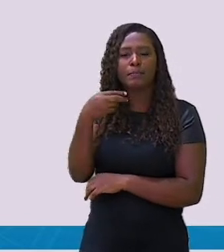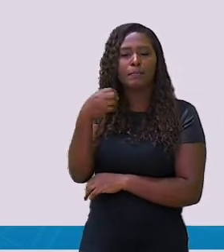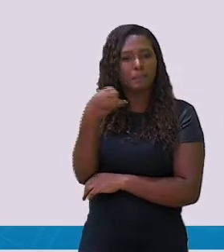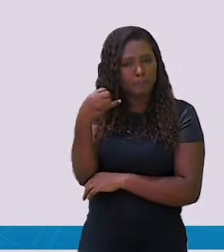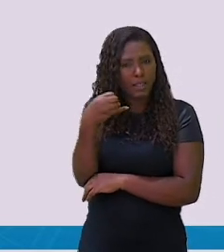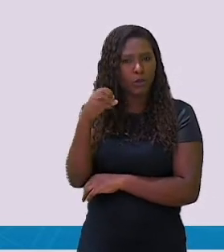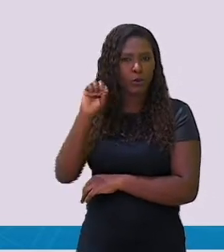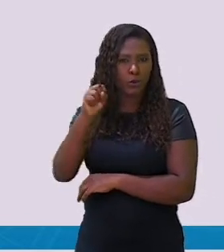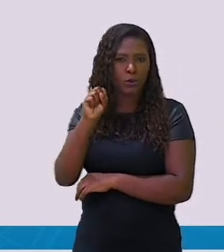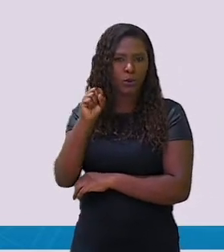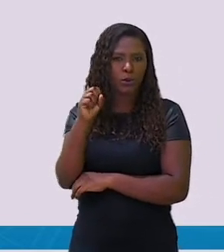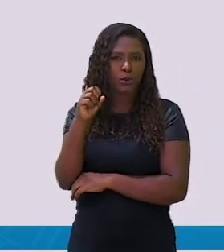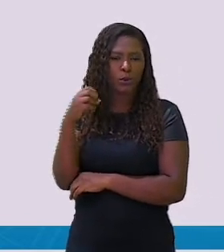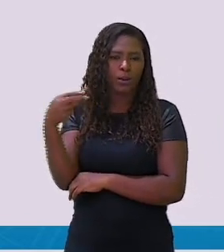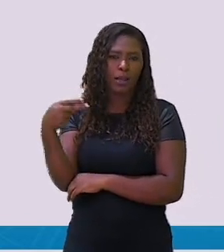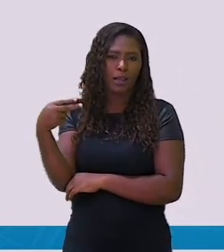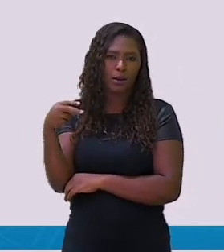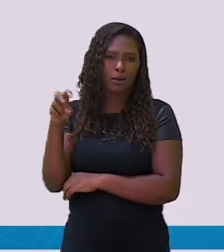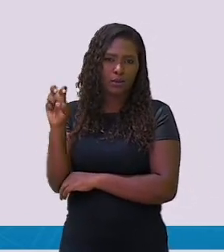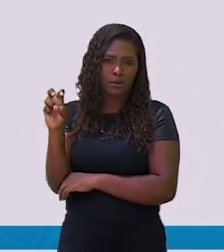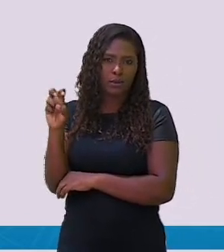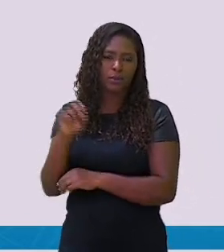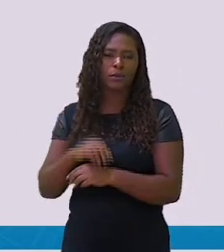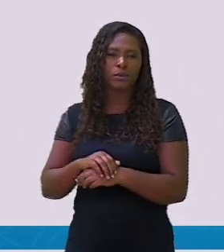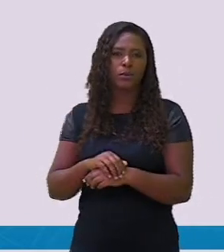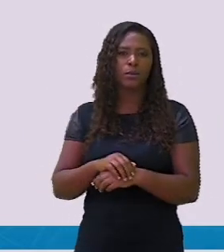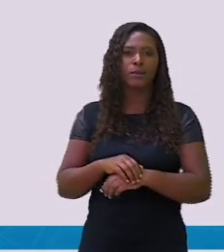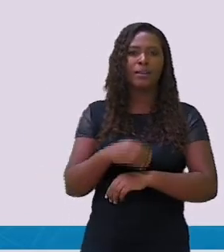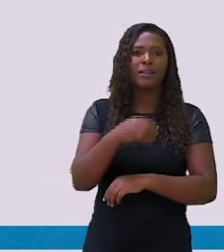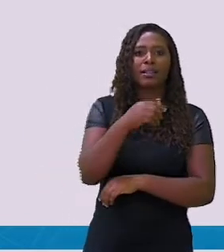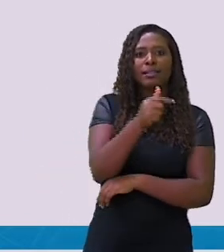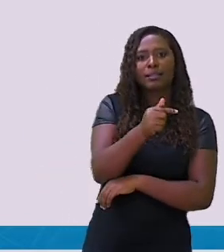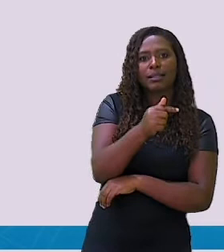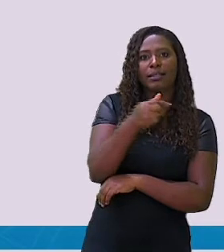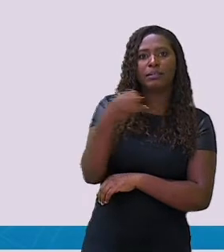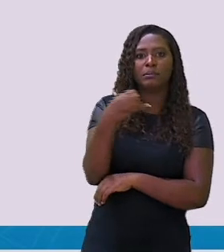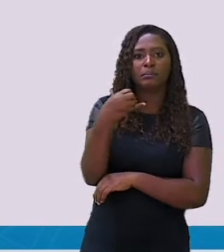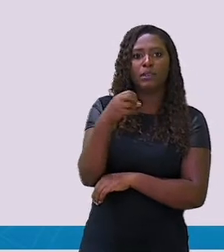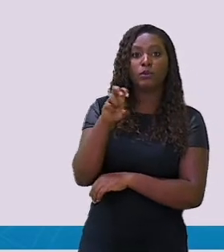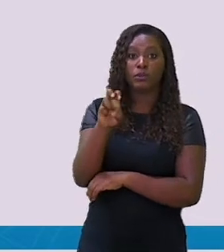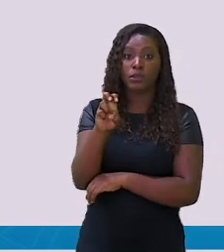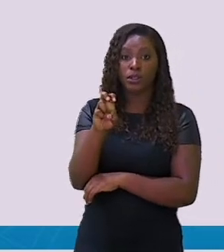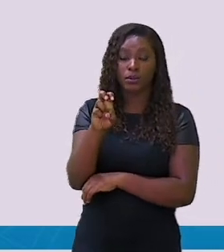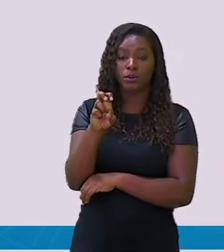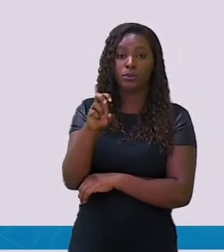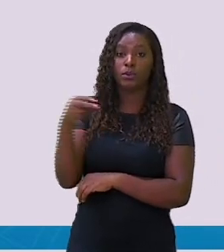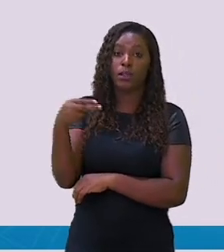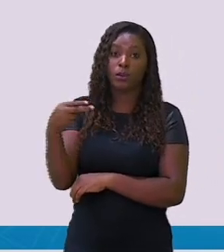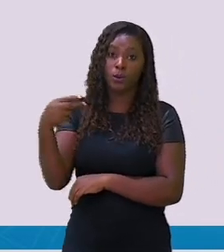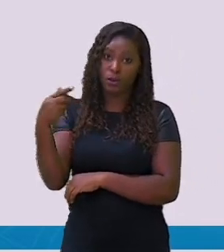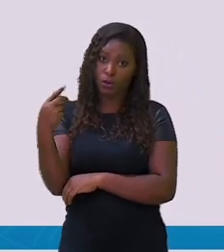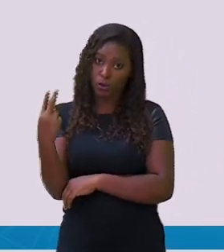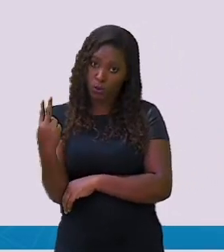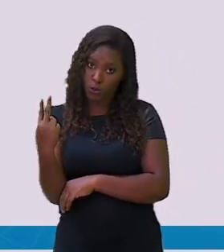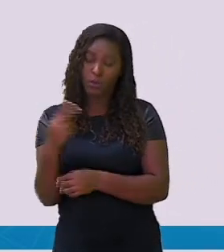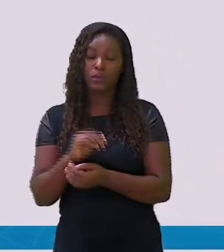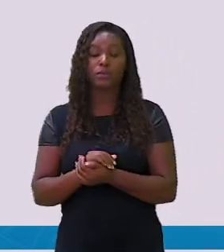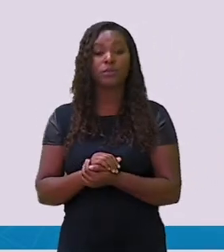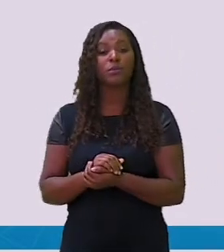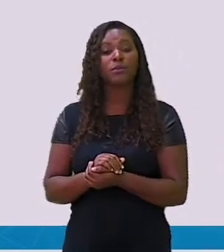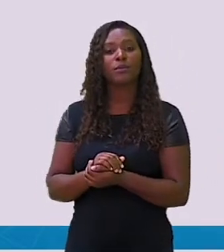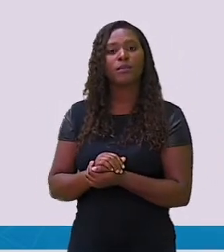85 aqui ficou 77 - 52 e